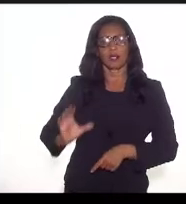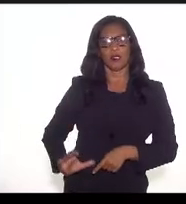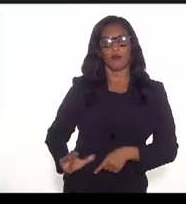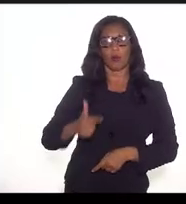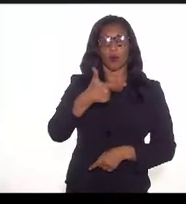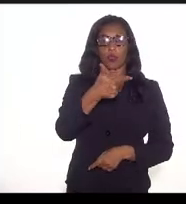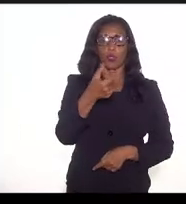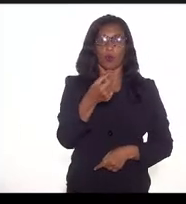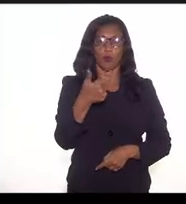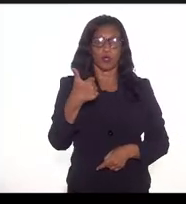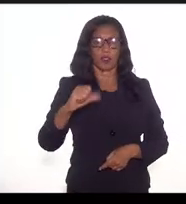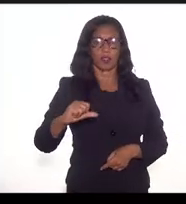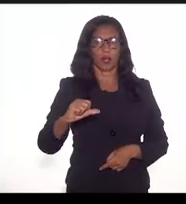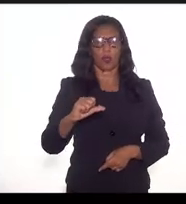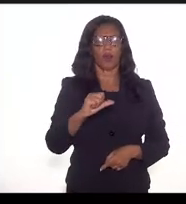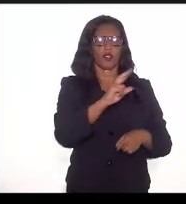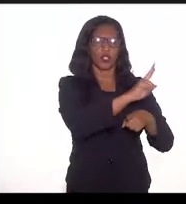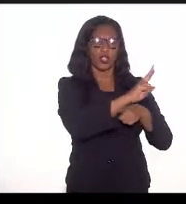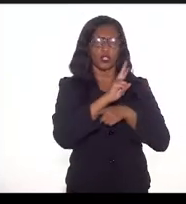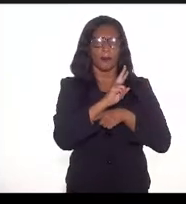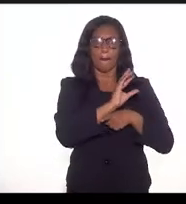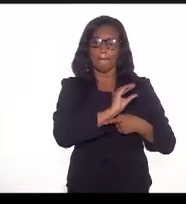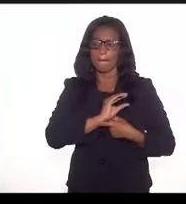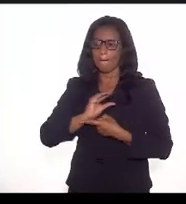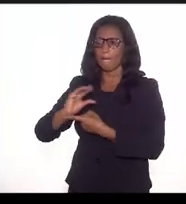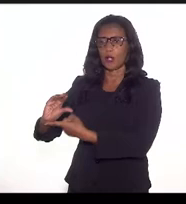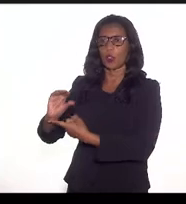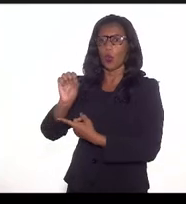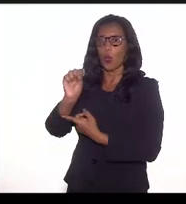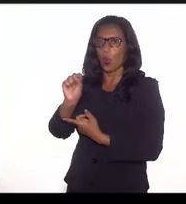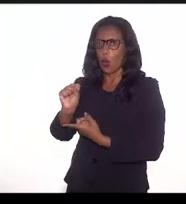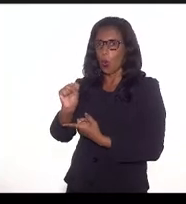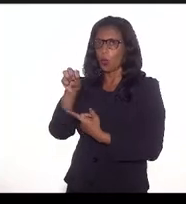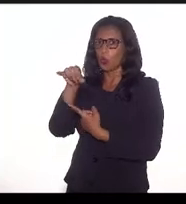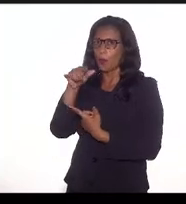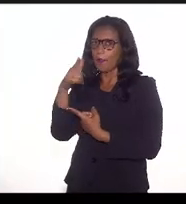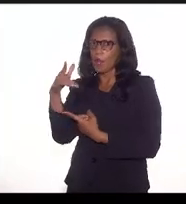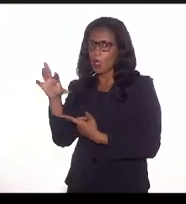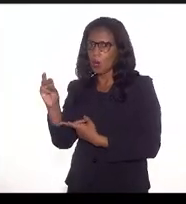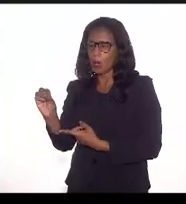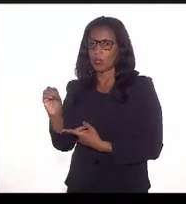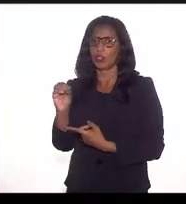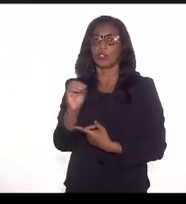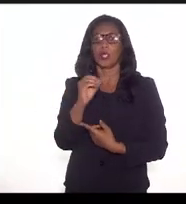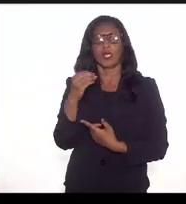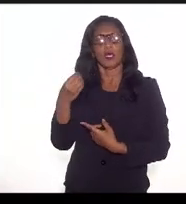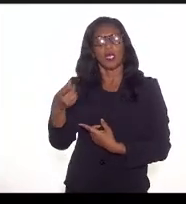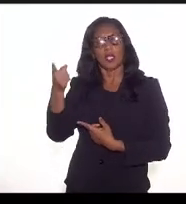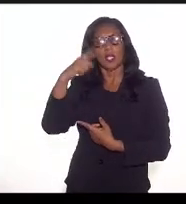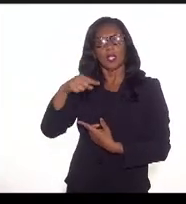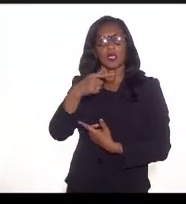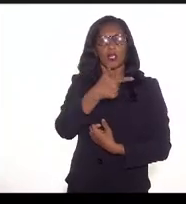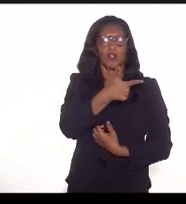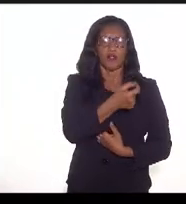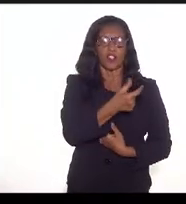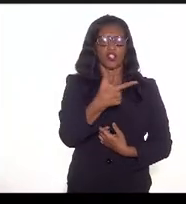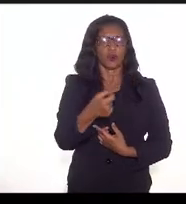em 2019 a gente já emprestou aproximadamente R$ 8 milhões. E liberou R$ 3 milhões em 2019. Em 2020, a gente vem aí